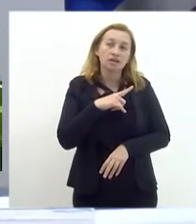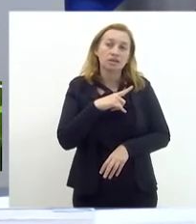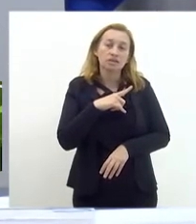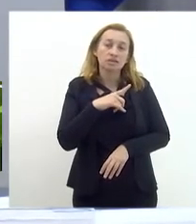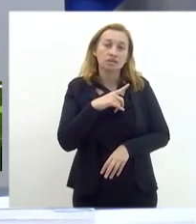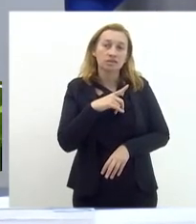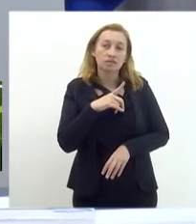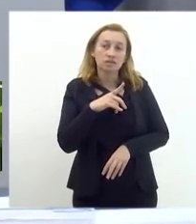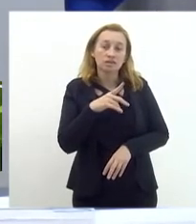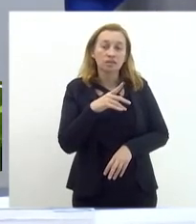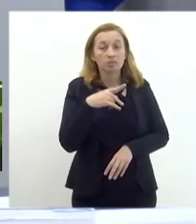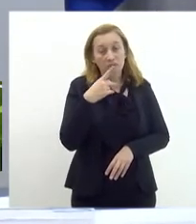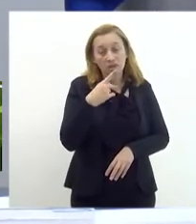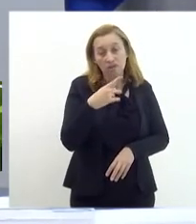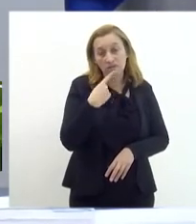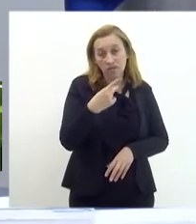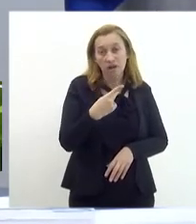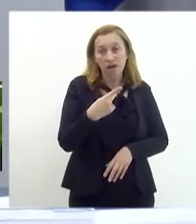suerguer. Né?